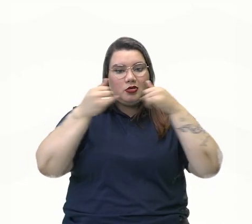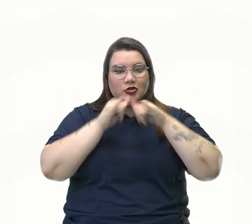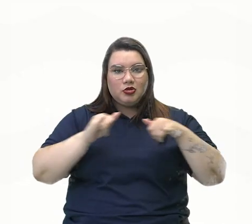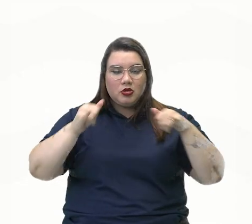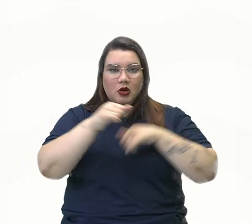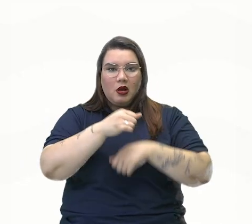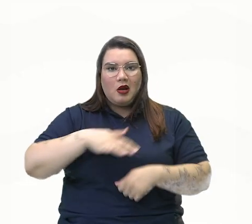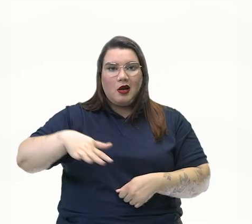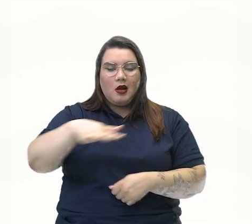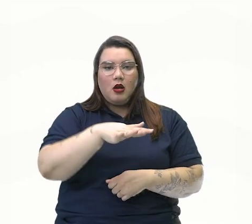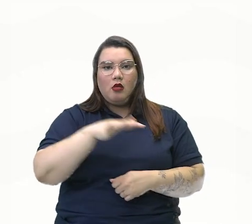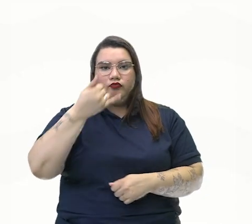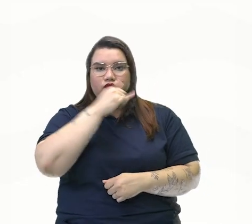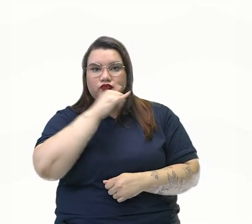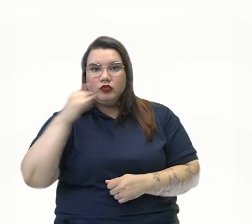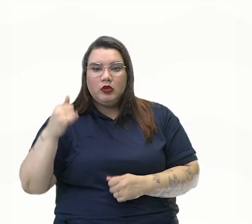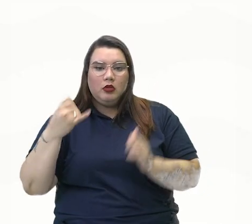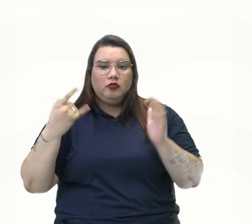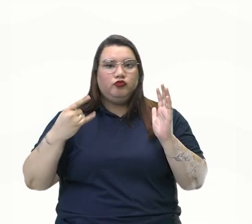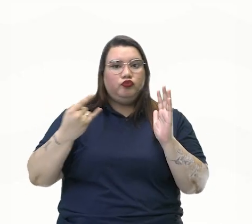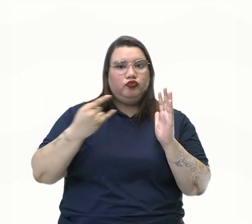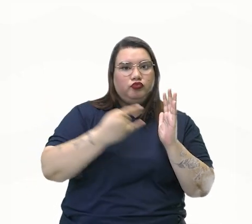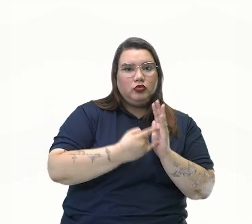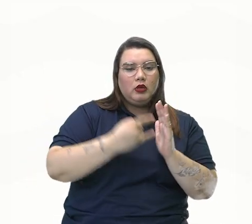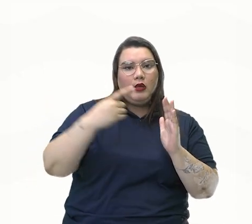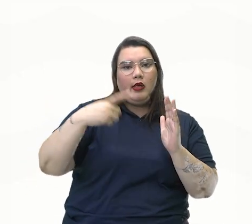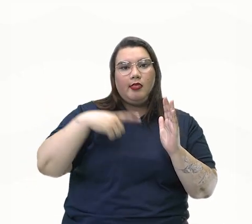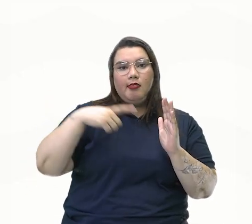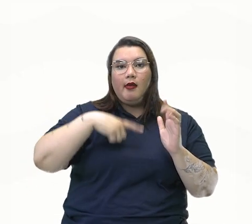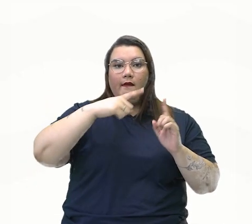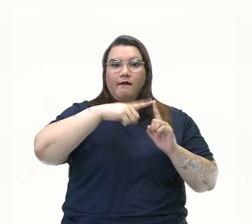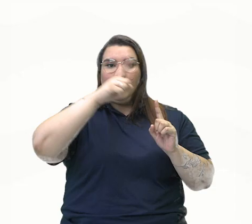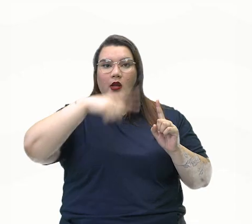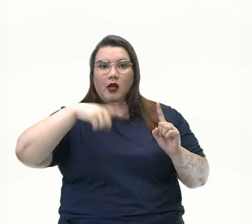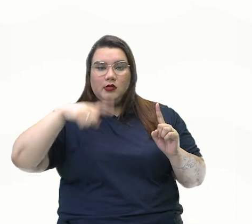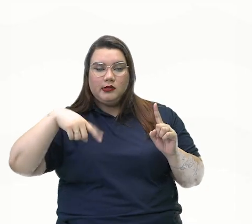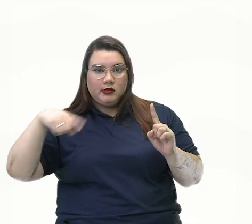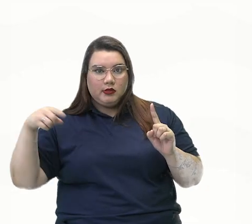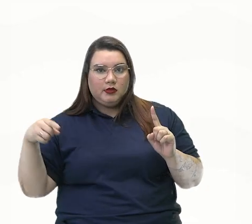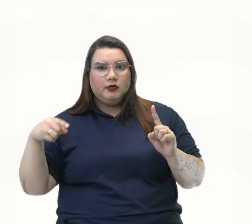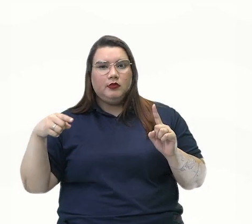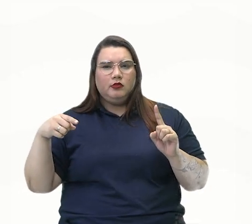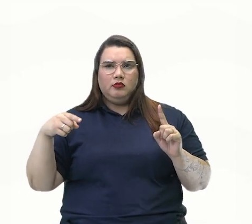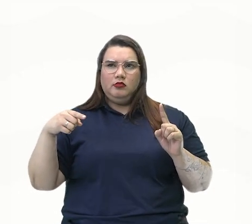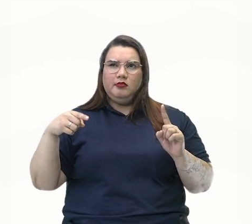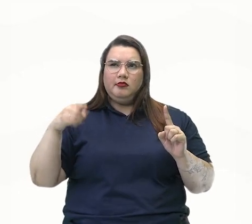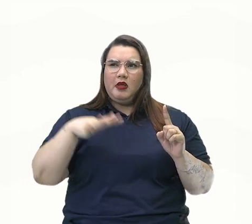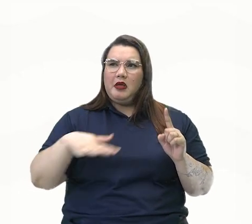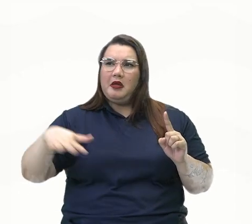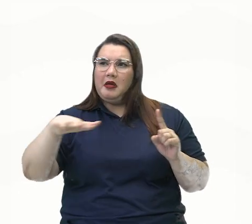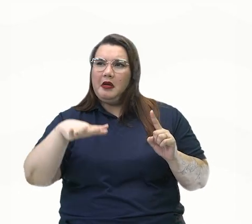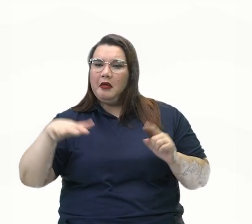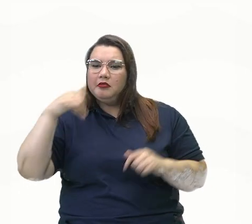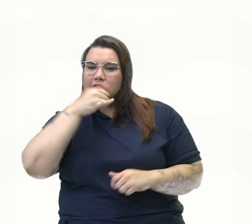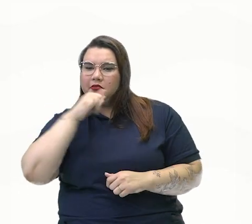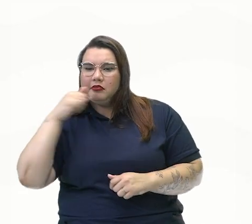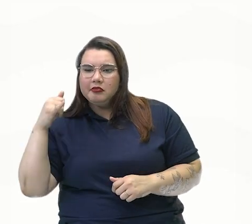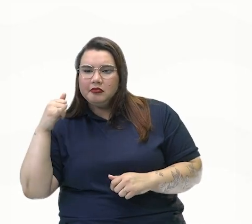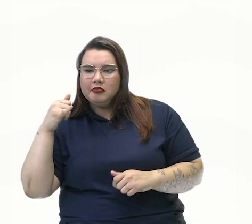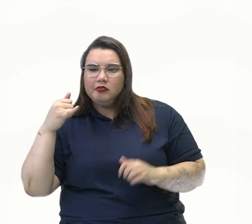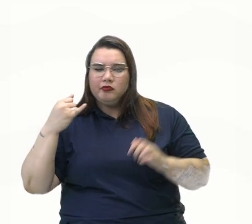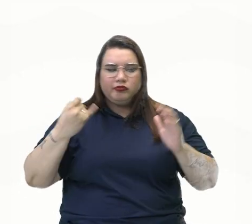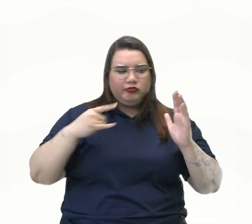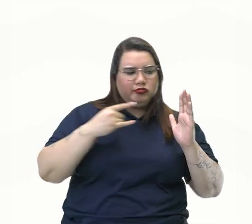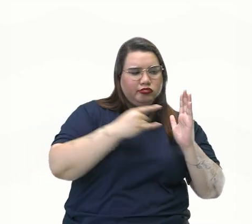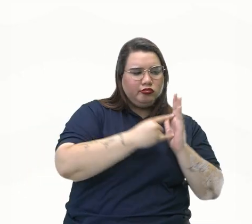campos elétricos e magnéticos oscilantes. Aí você lembra de campos elétricos